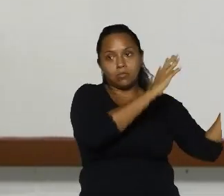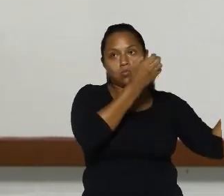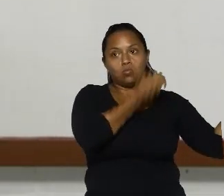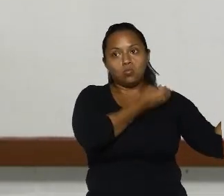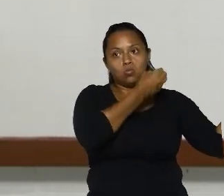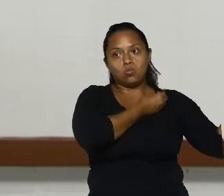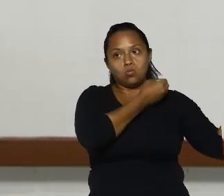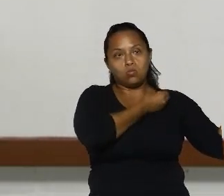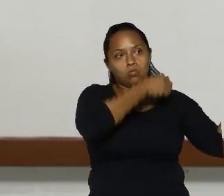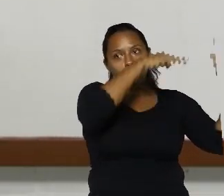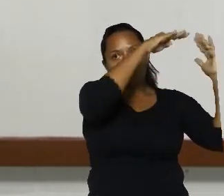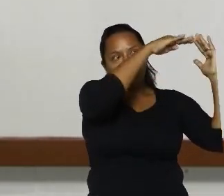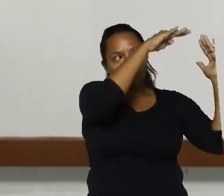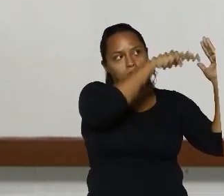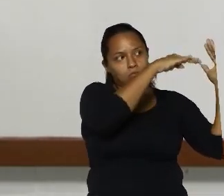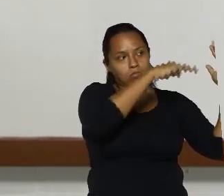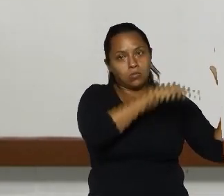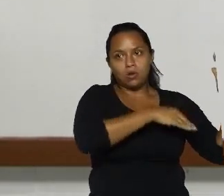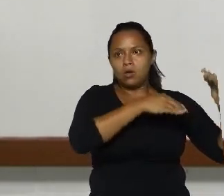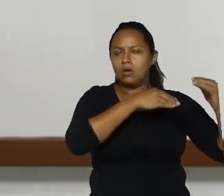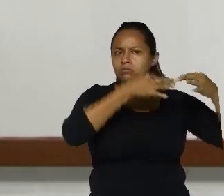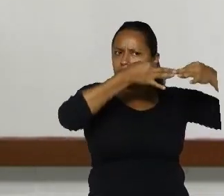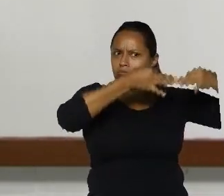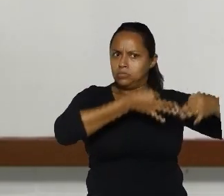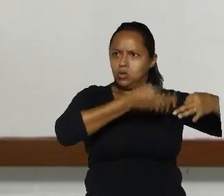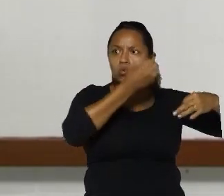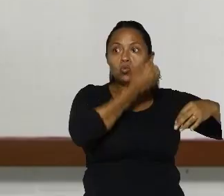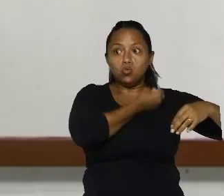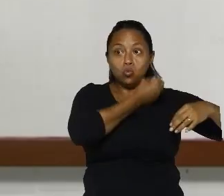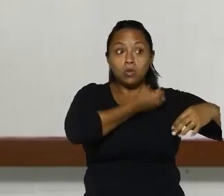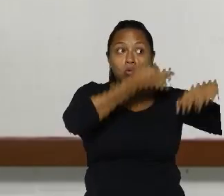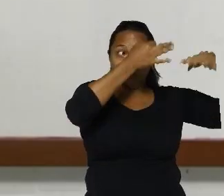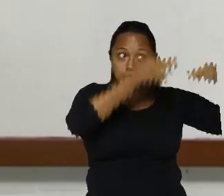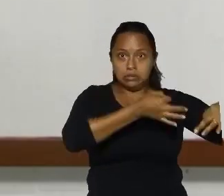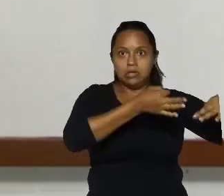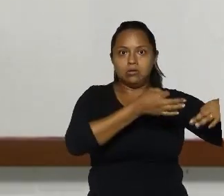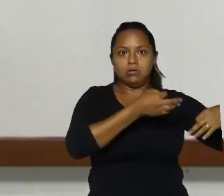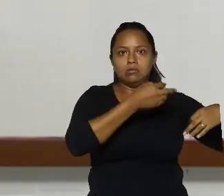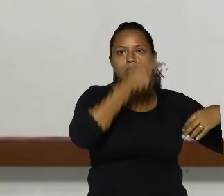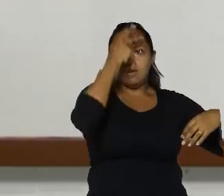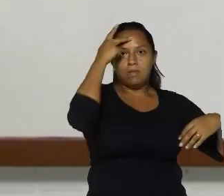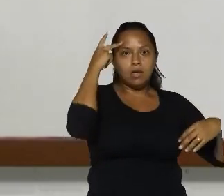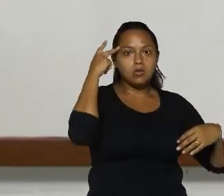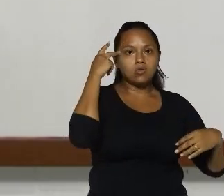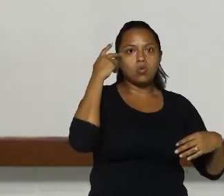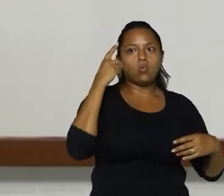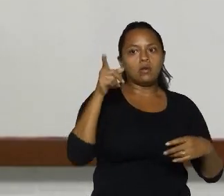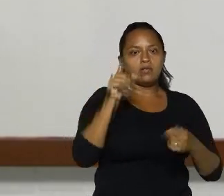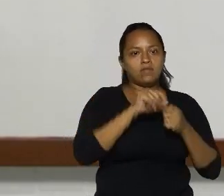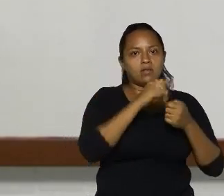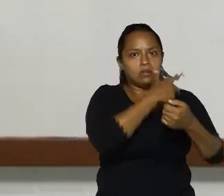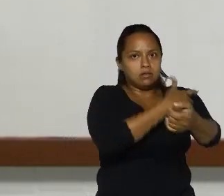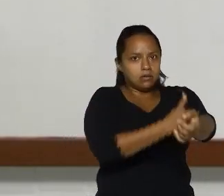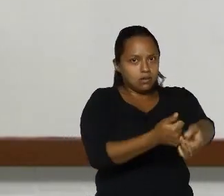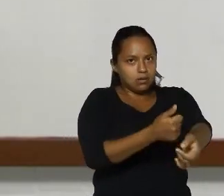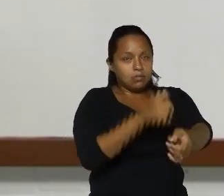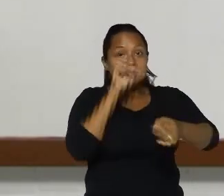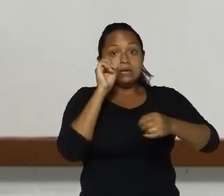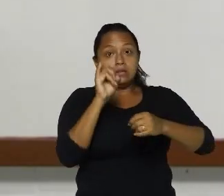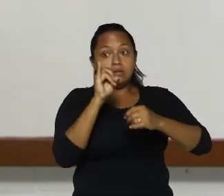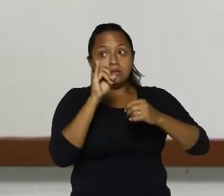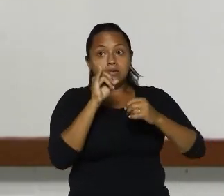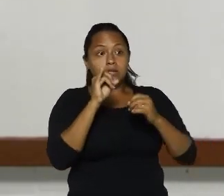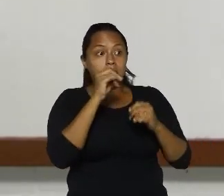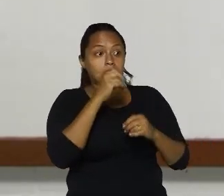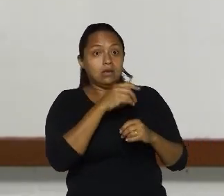o número normal, nós temos o padrão, o nível de referência para alguém, né, que está fazendo esse exame. Se os